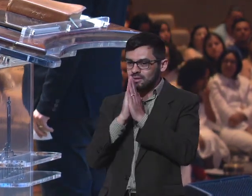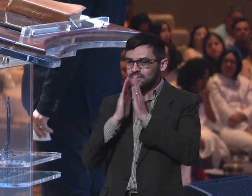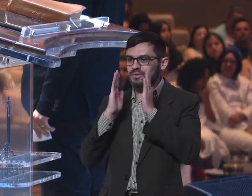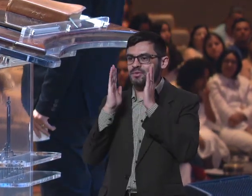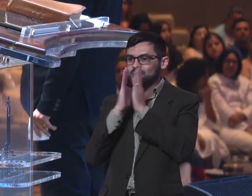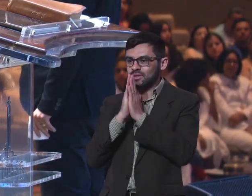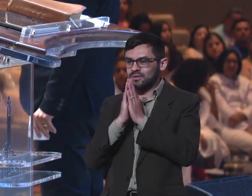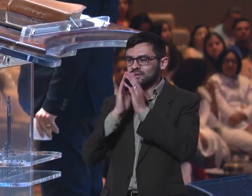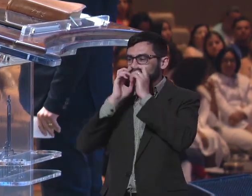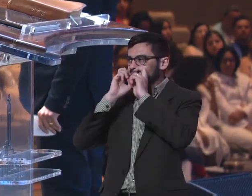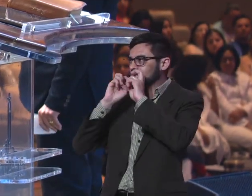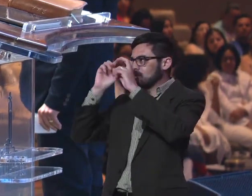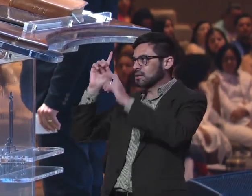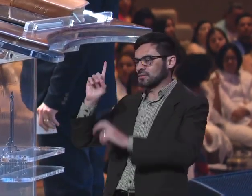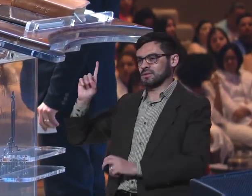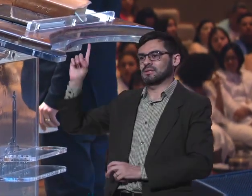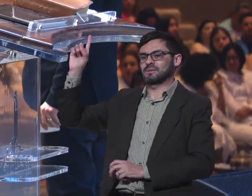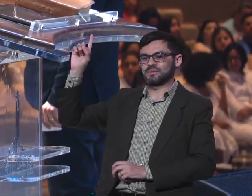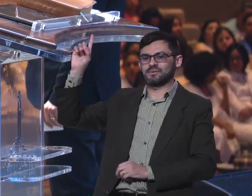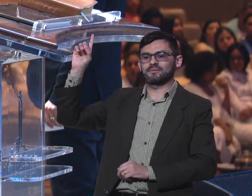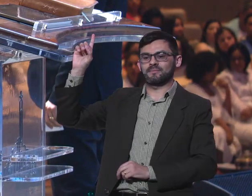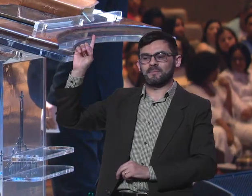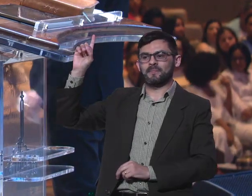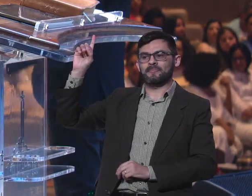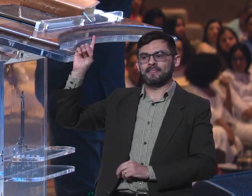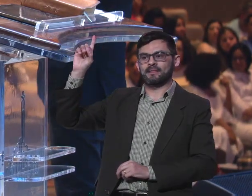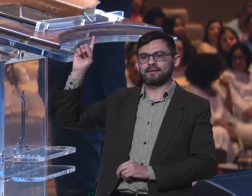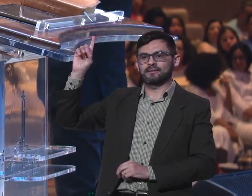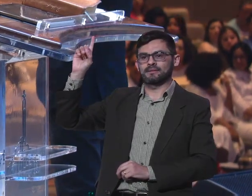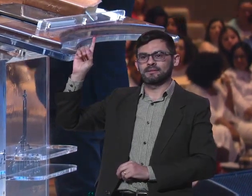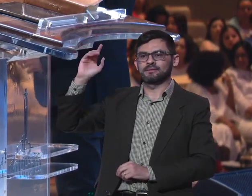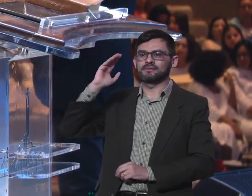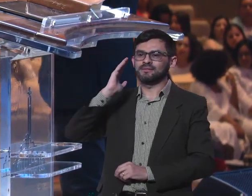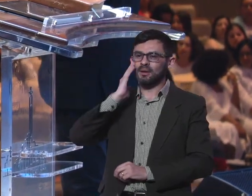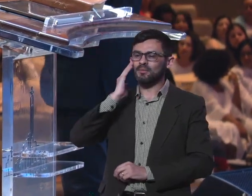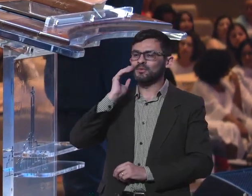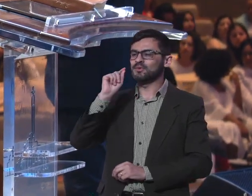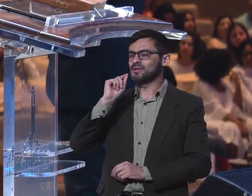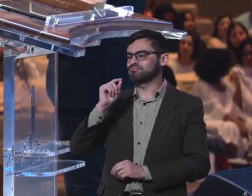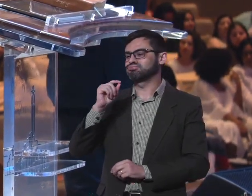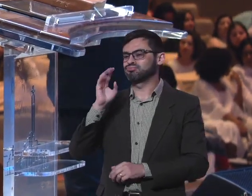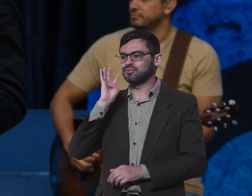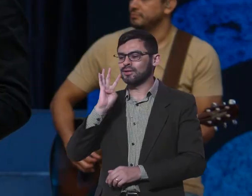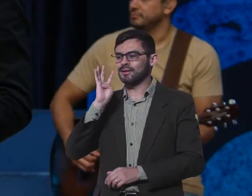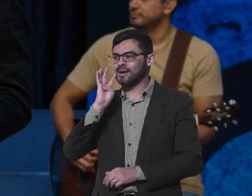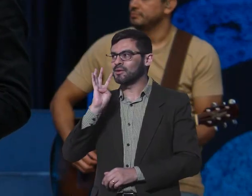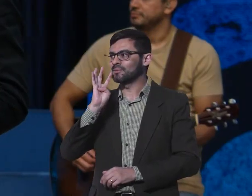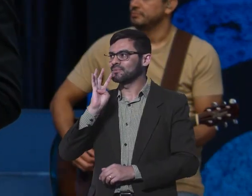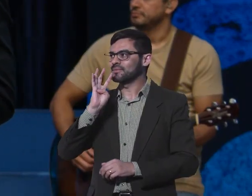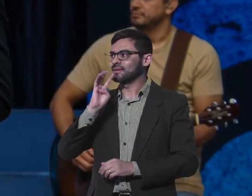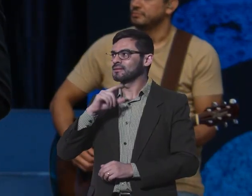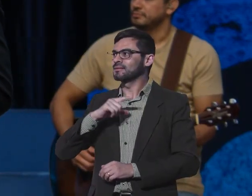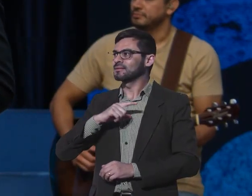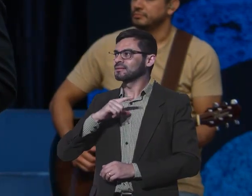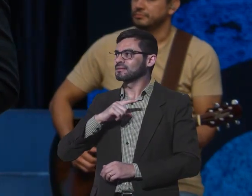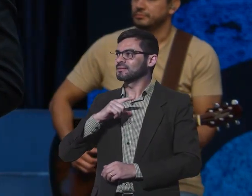orando e suplicando ao Senhor. Sabe o que é interessante? Teve um